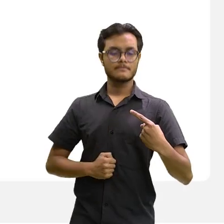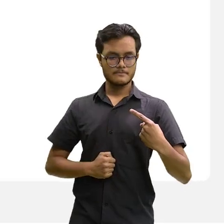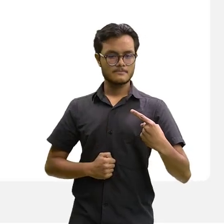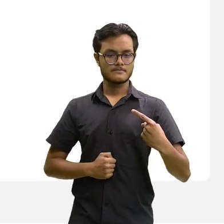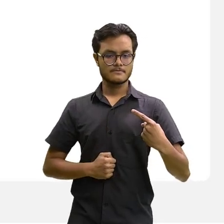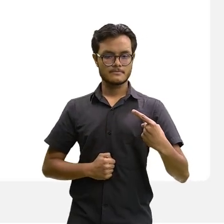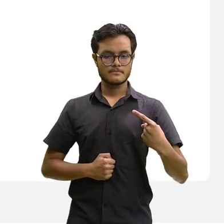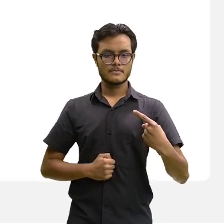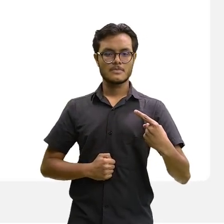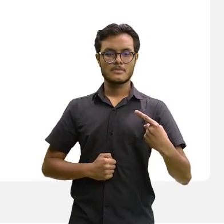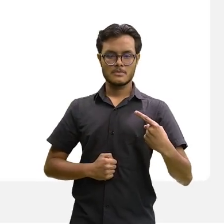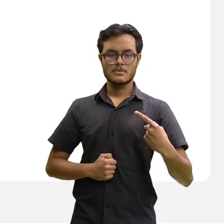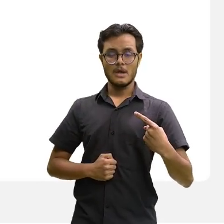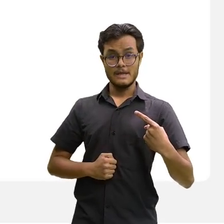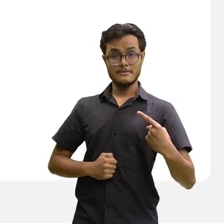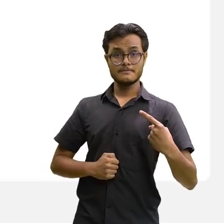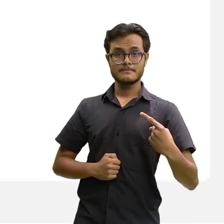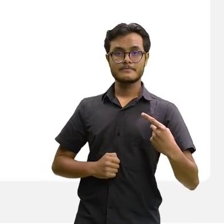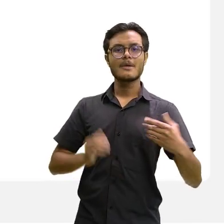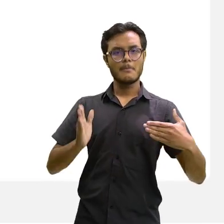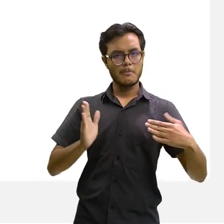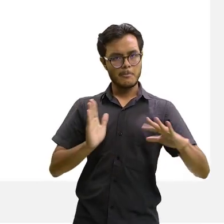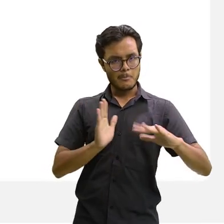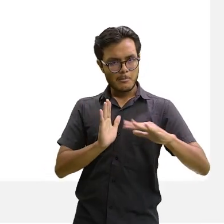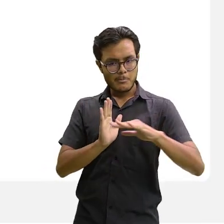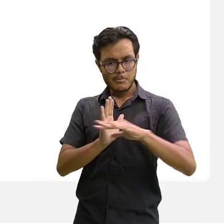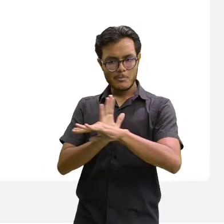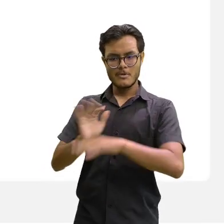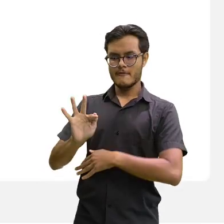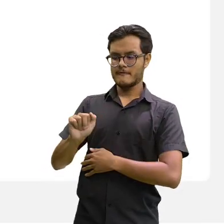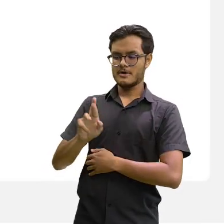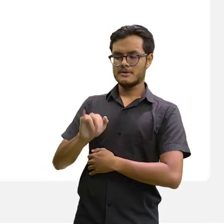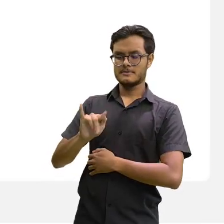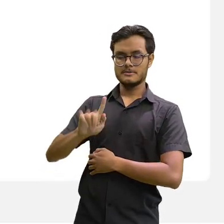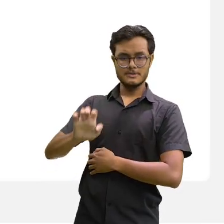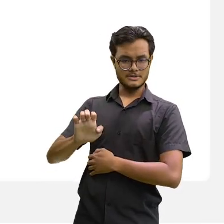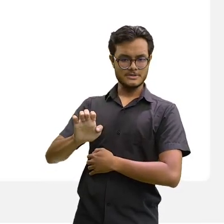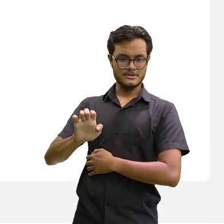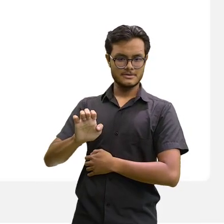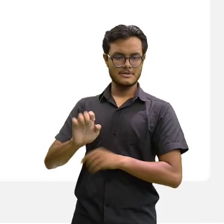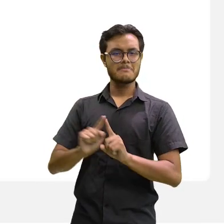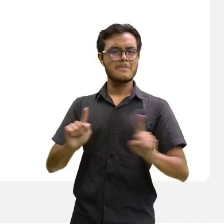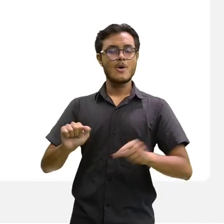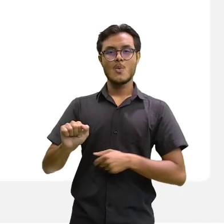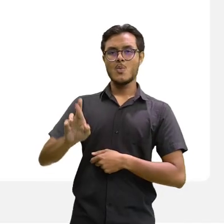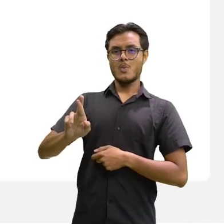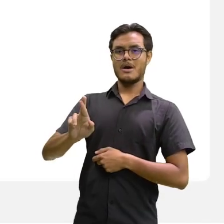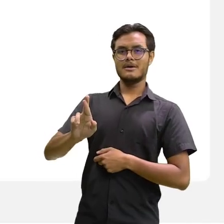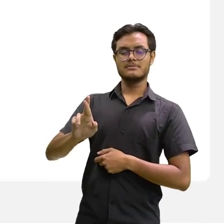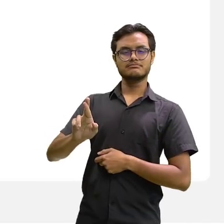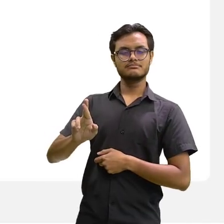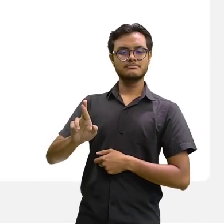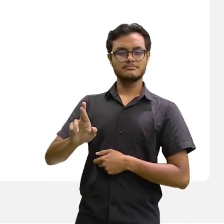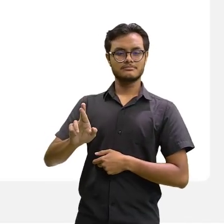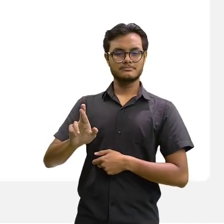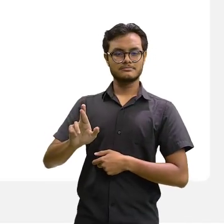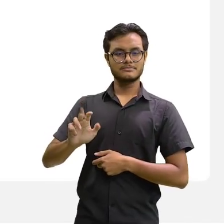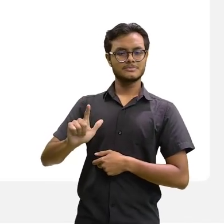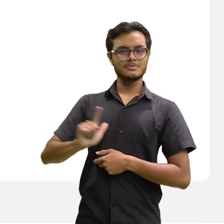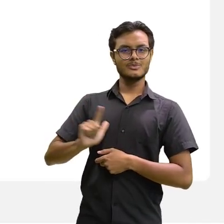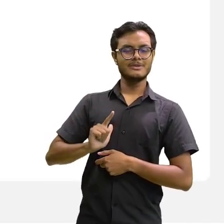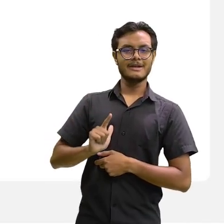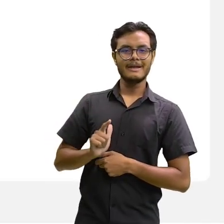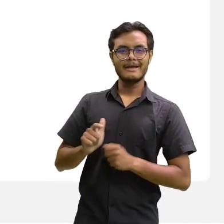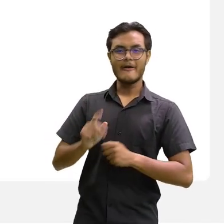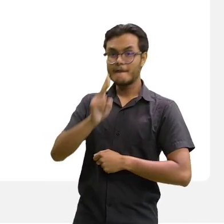passar pela sua faringe. Mas veja que o ar não tem mecânica suficiente para